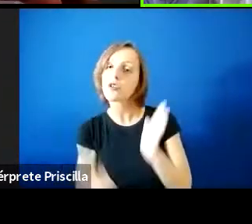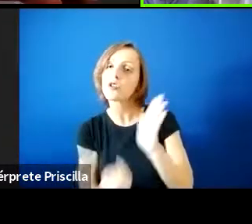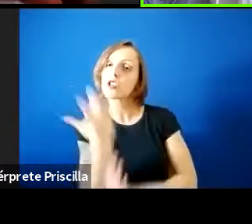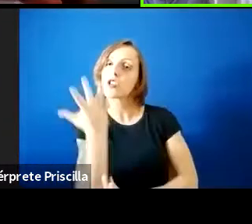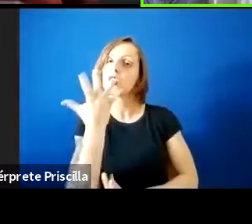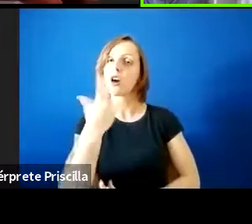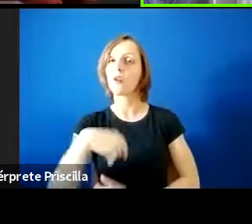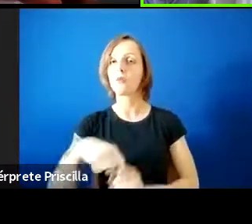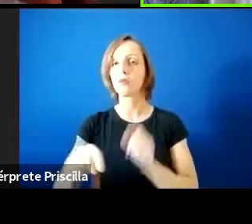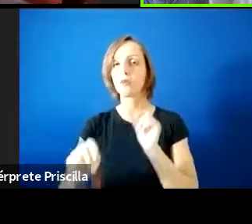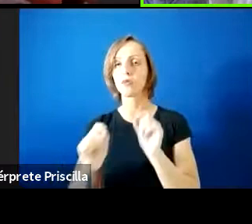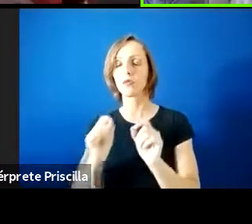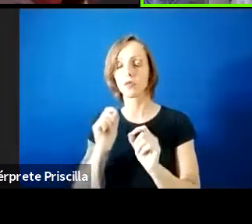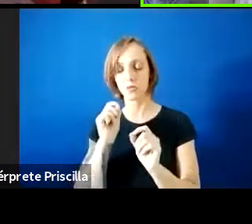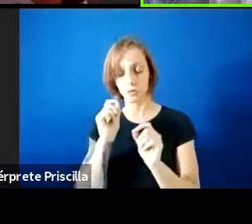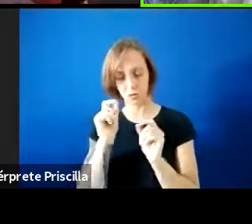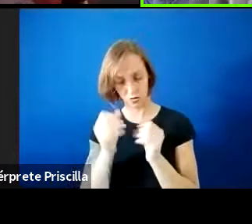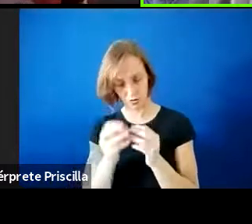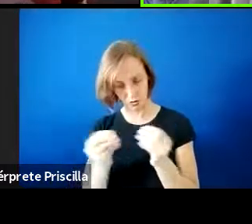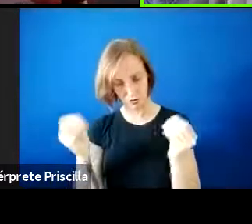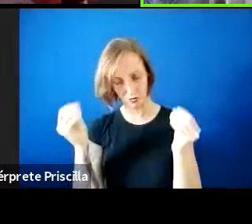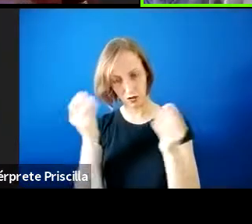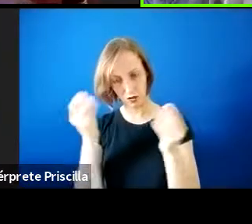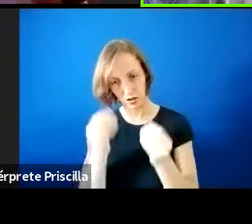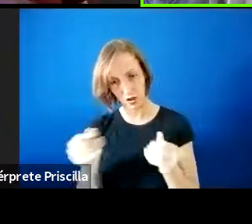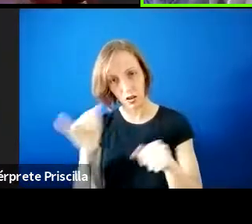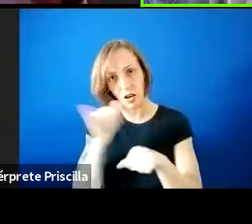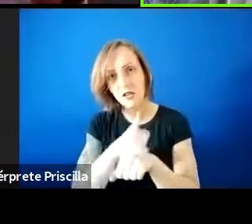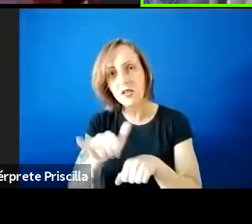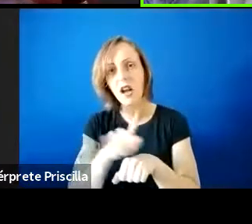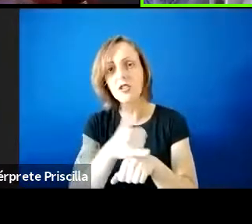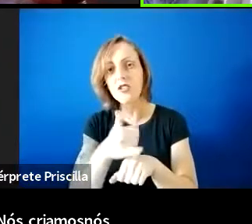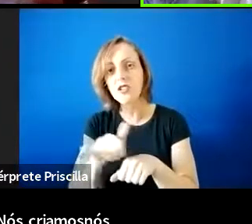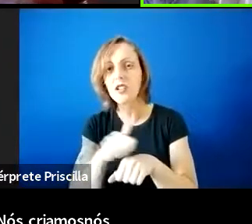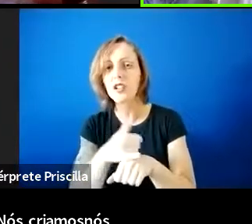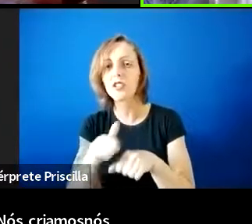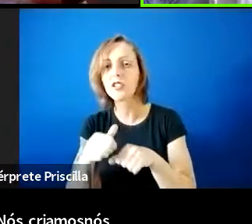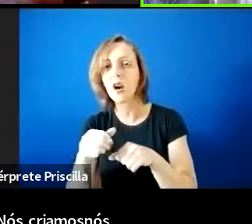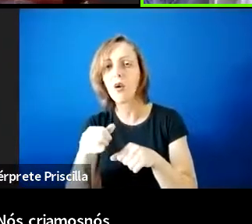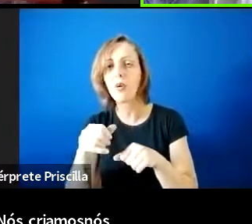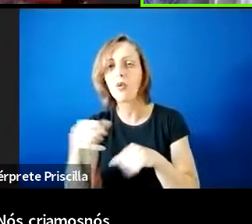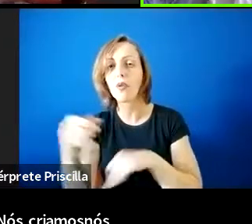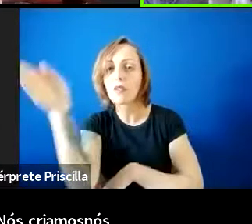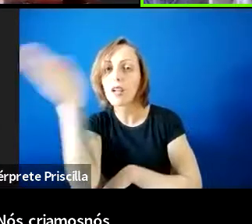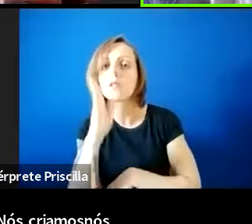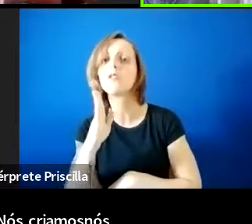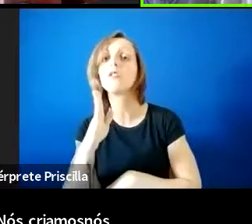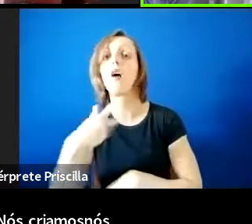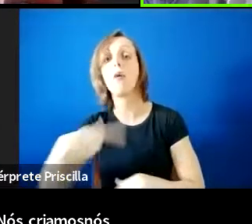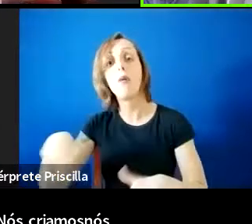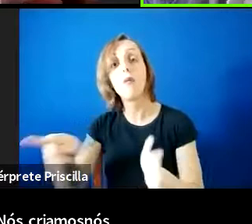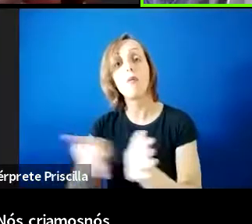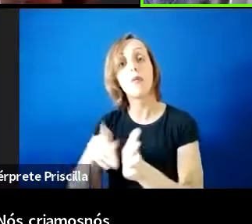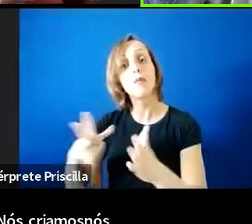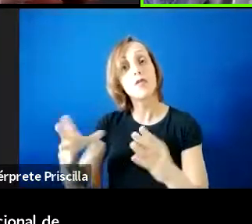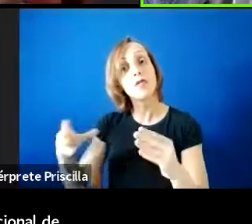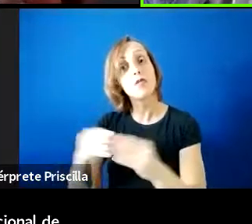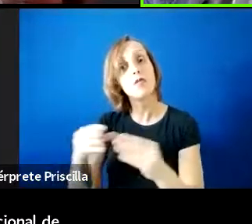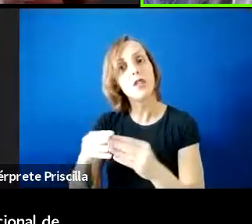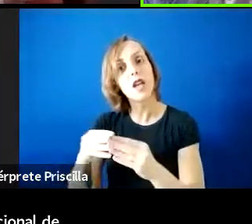constituímos aí uma articulação nacional de mulheres trabalhadoras rurais e